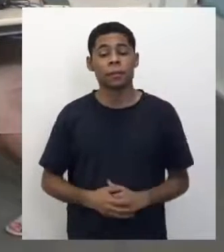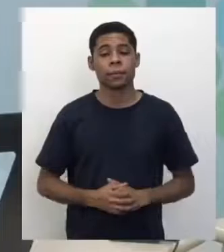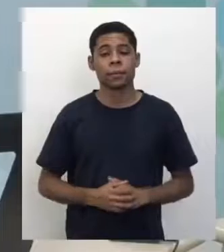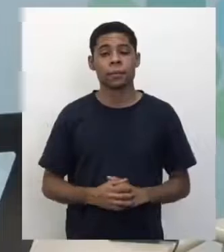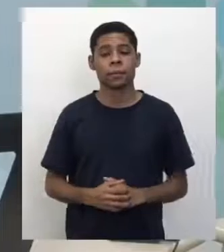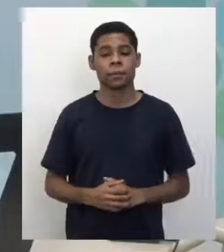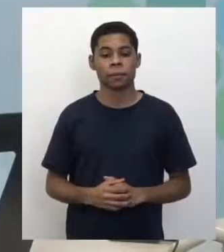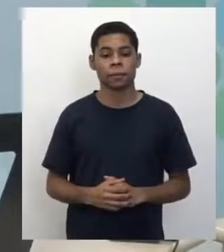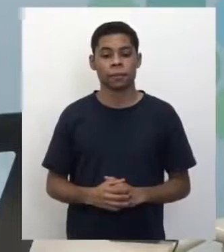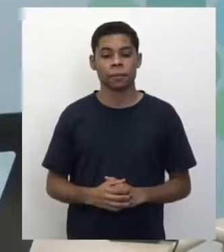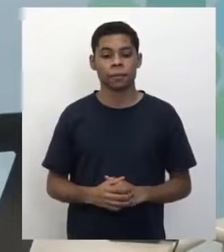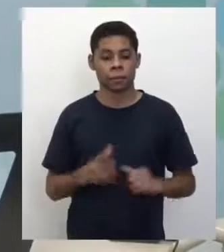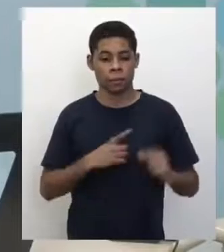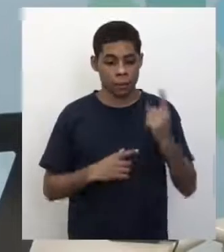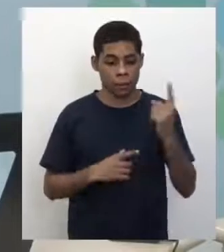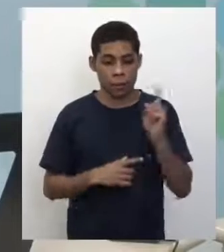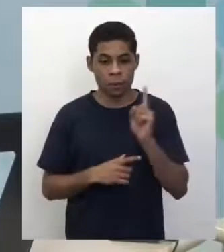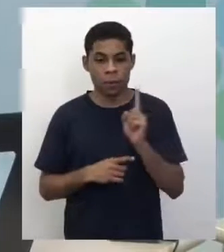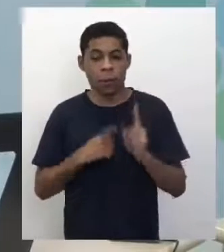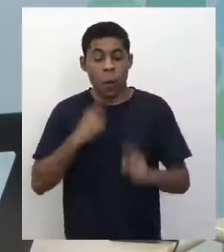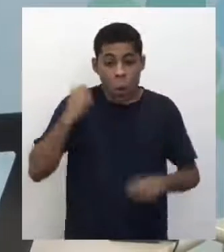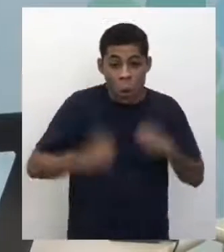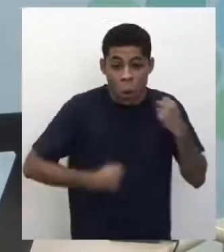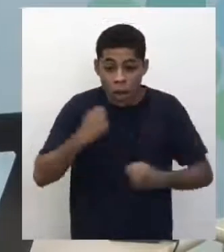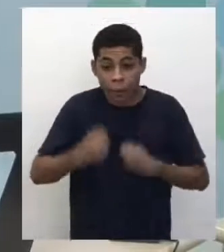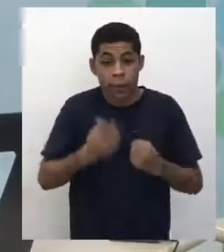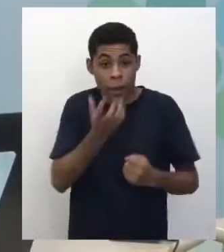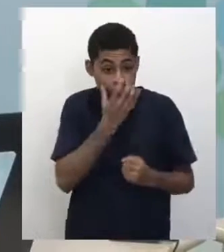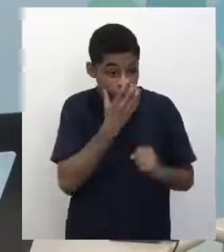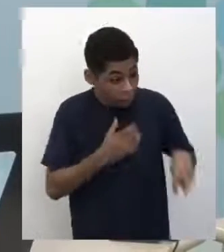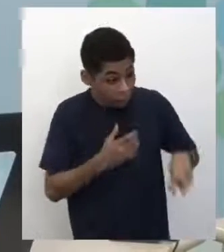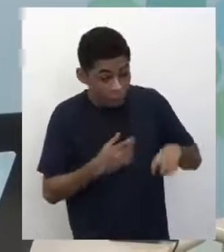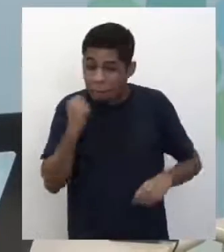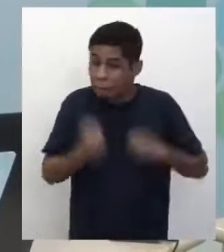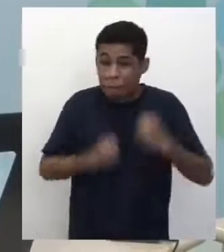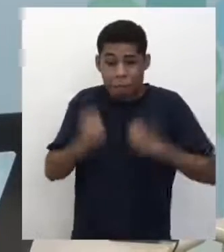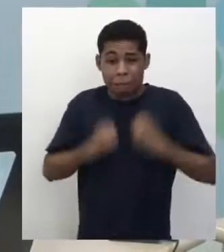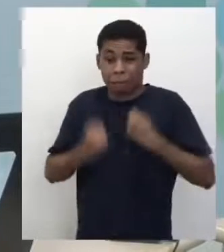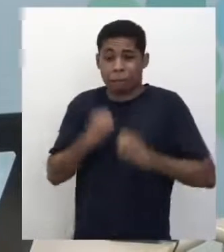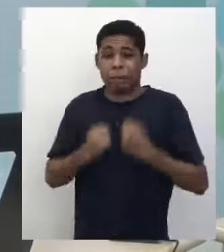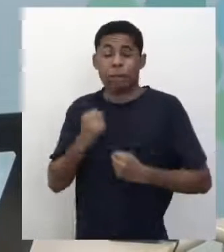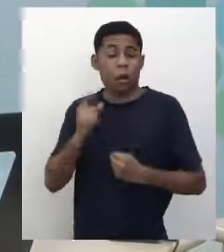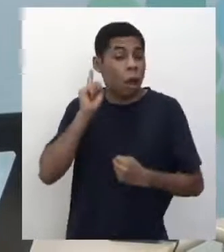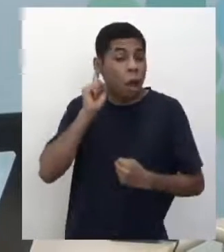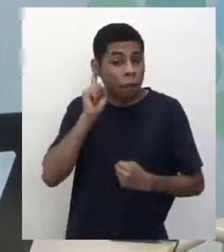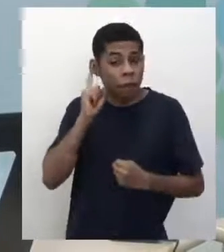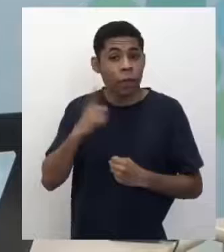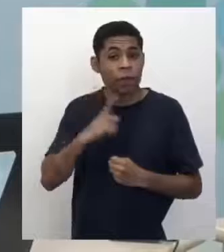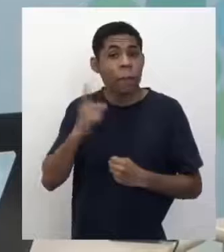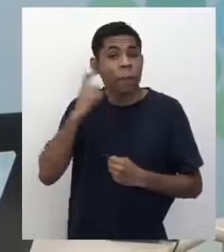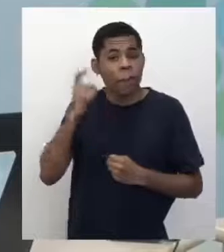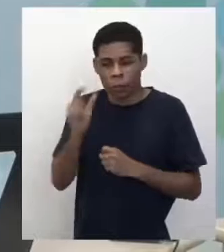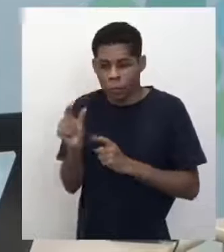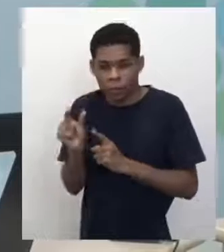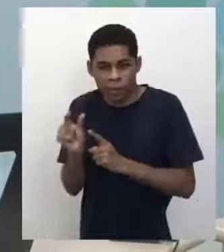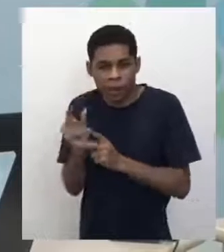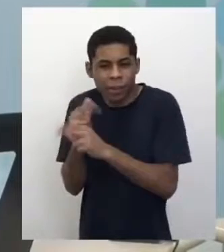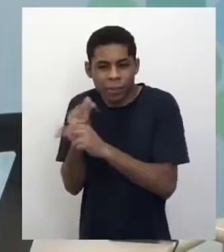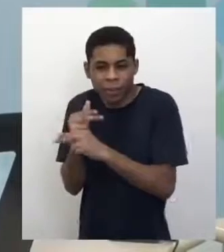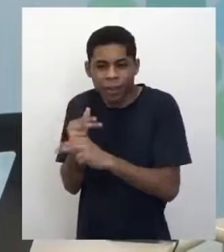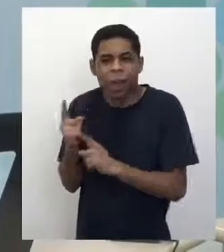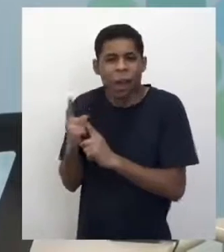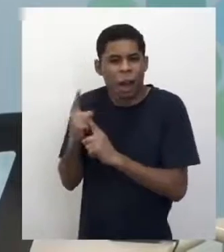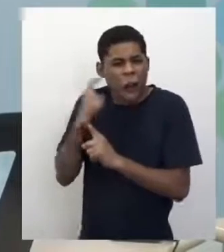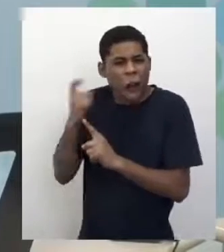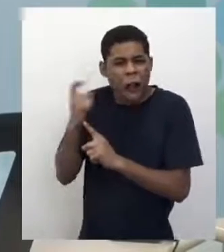Então o ser mágico chegou correndo de um cachorro e ouviu-se o canto das cigarras. Aquele... Nossa, ficou horrível isso aqui,